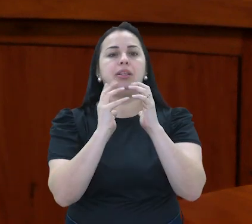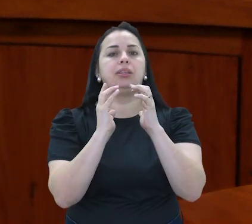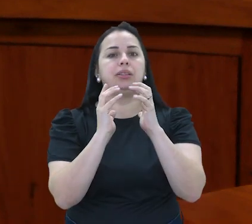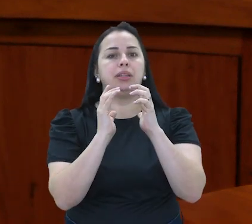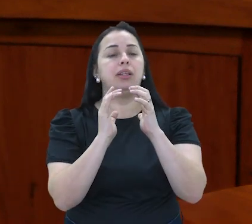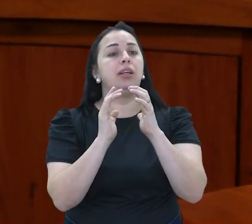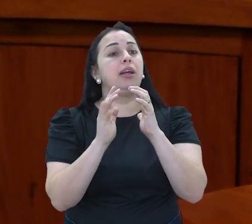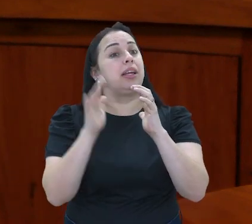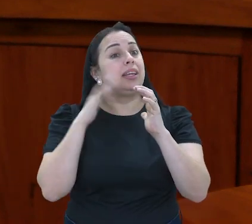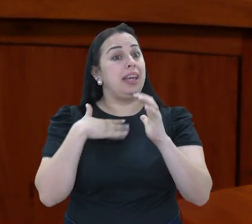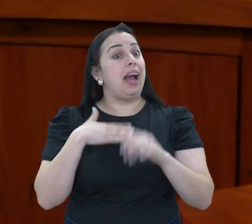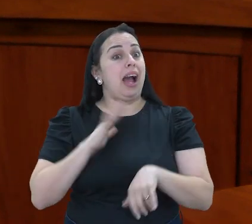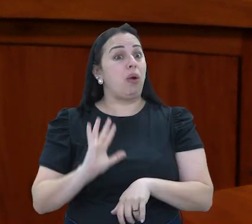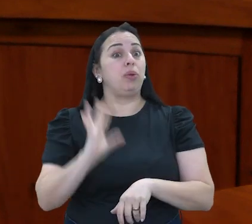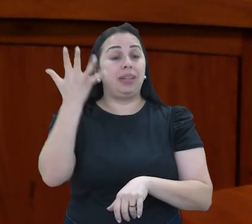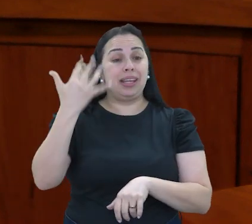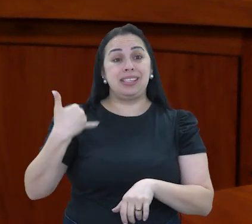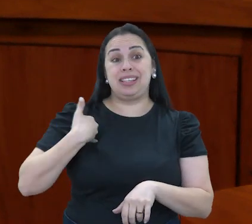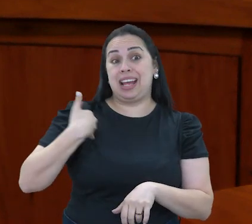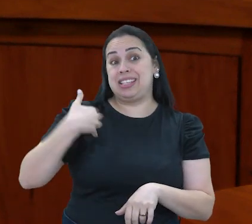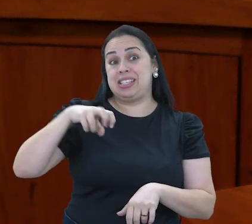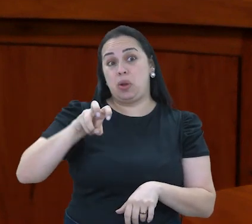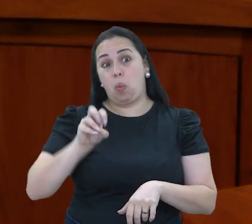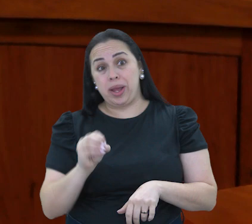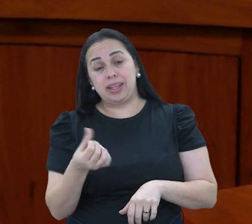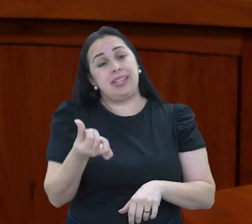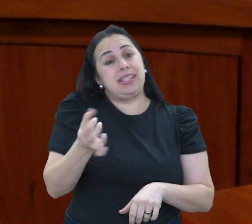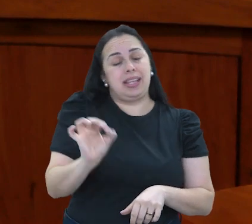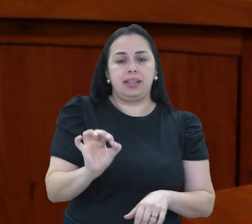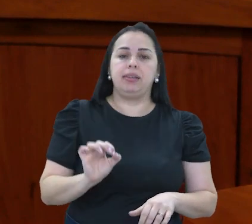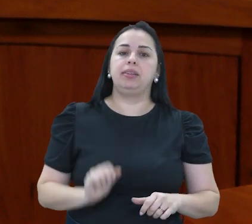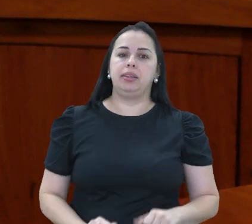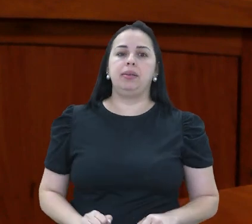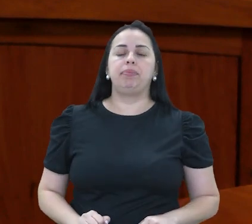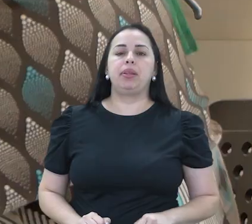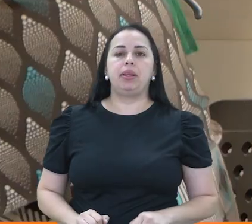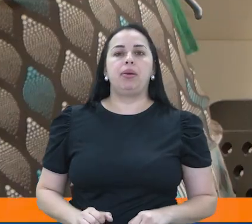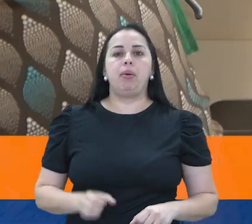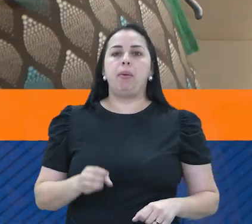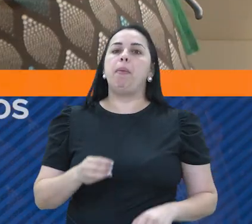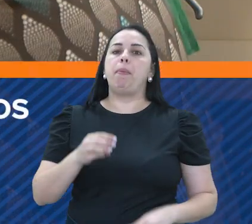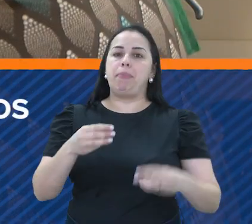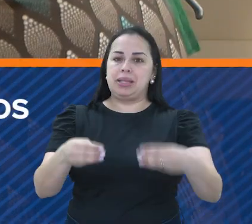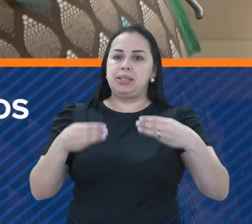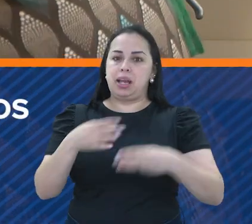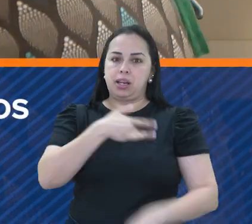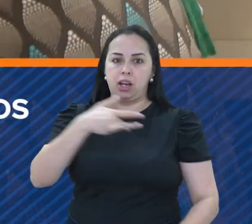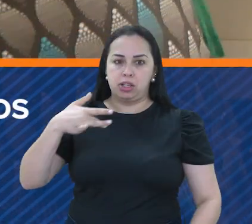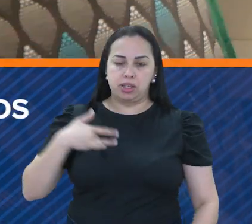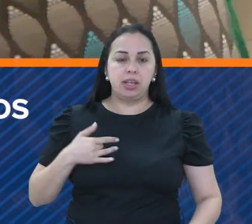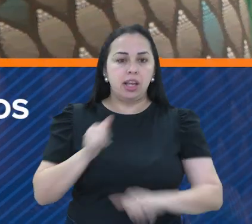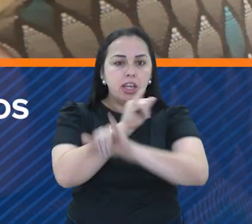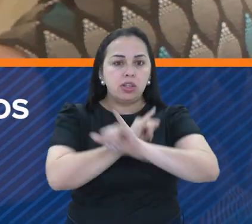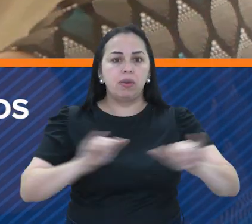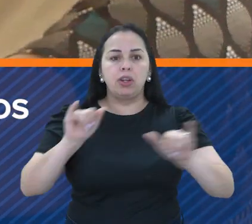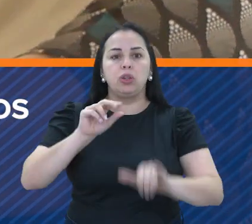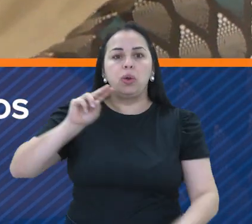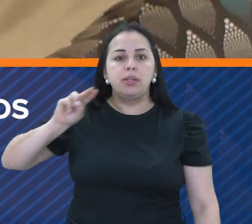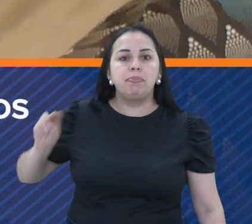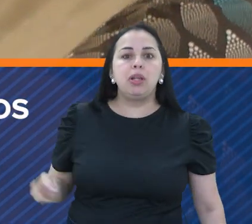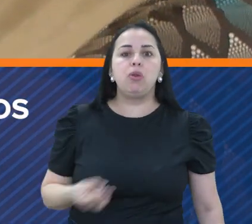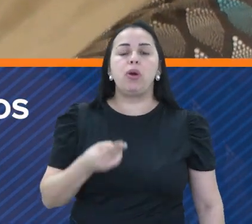que acomete pessoas um pouco mais jovens, 50, 60 anos. Segundo o Ministério da Saúde,